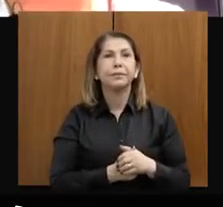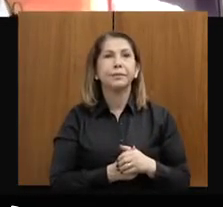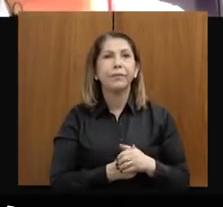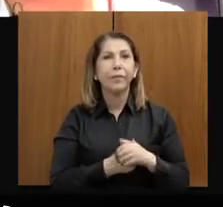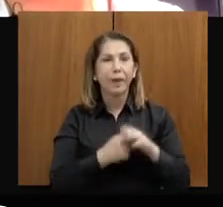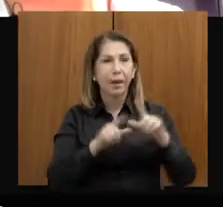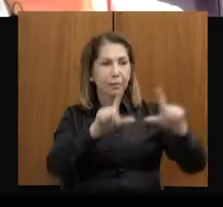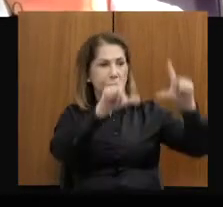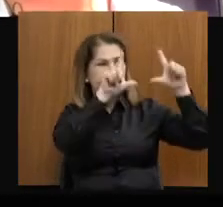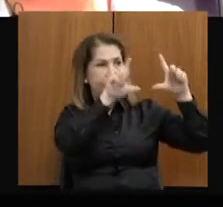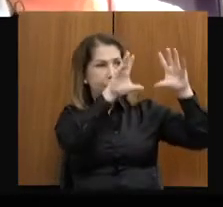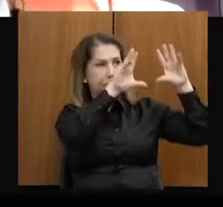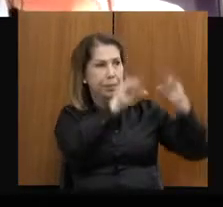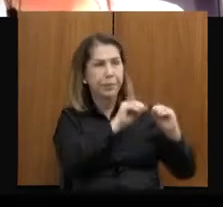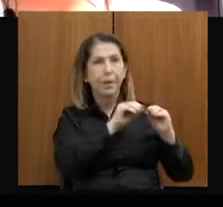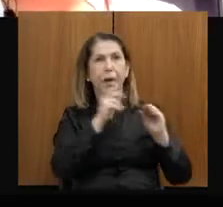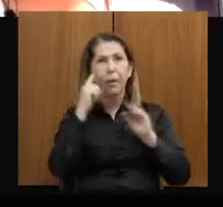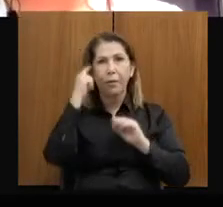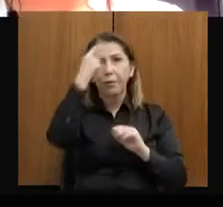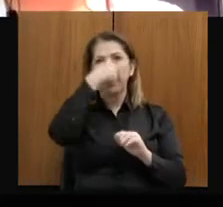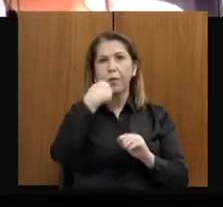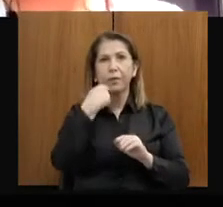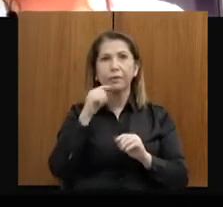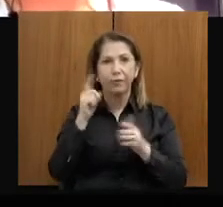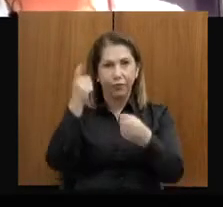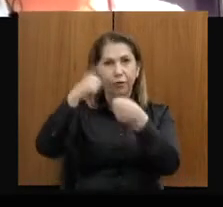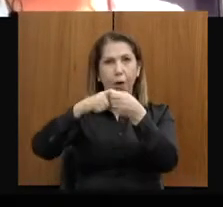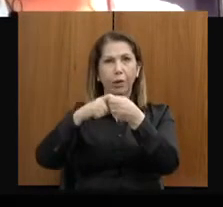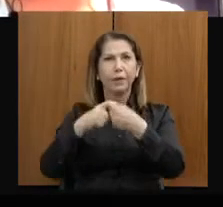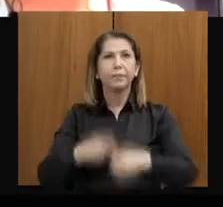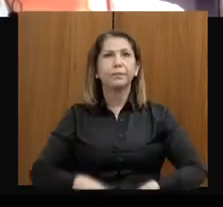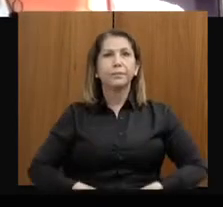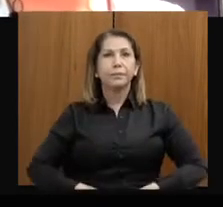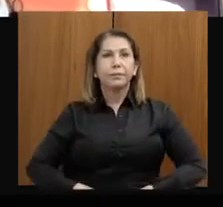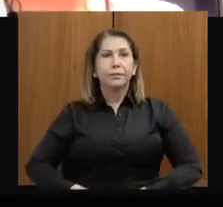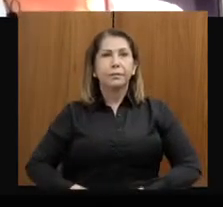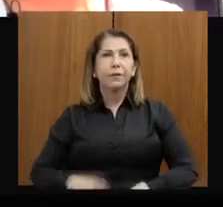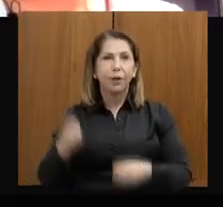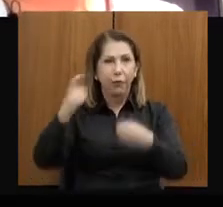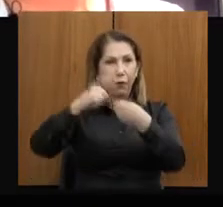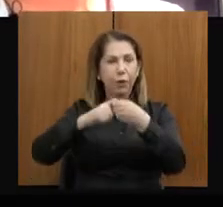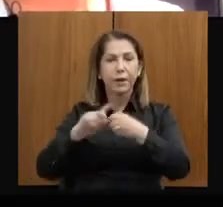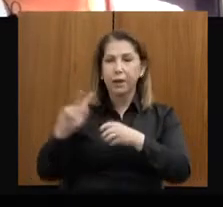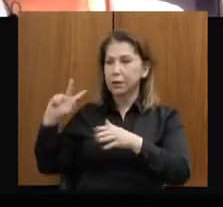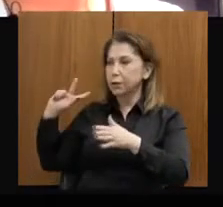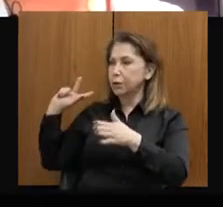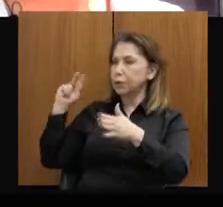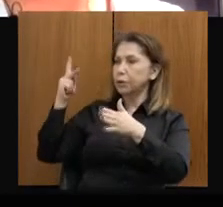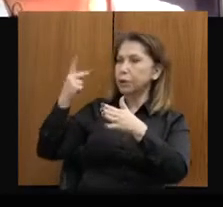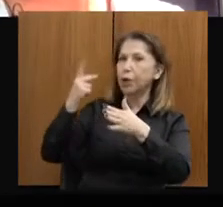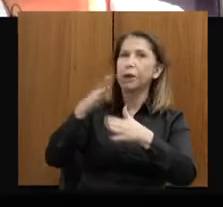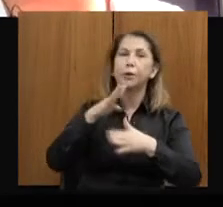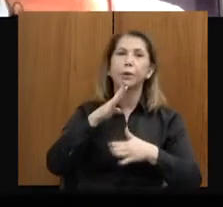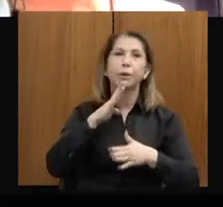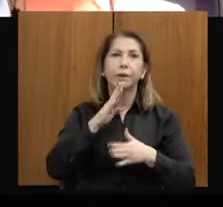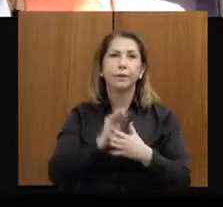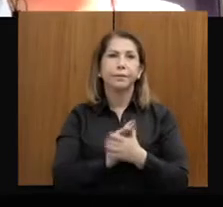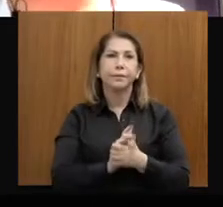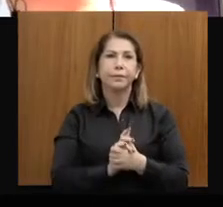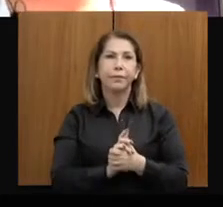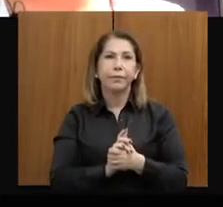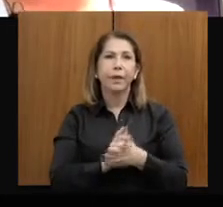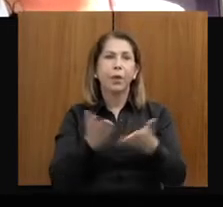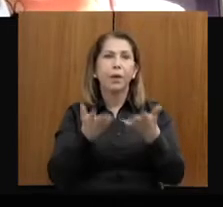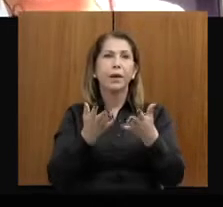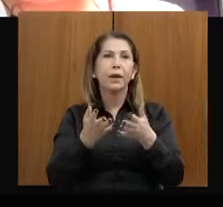e eu posso falar com você depois então só para voltar aqui então para gente falava dessas histórias que nós precisamos conhecer ainda eu